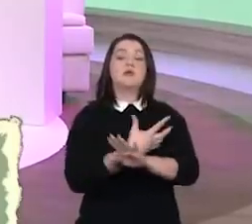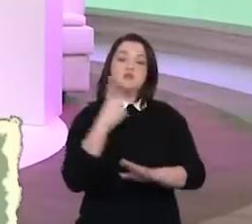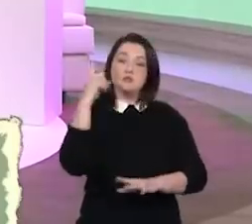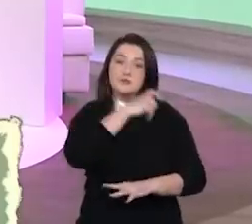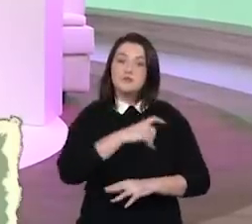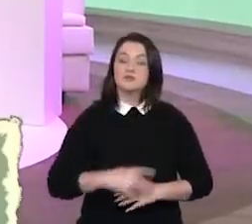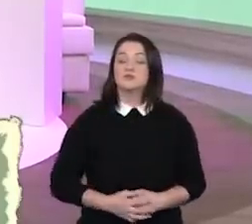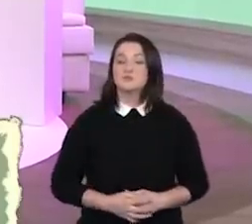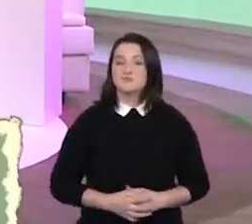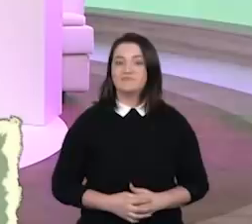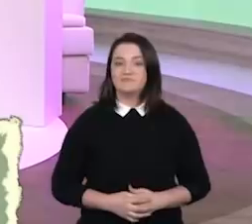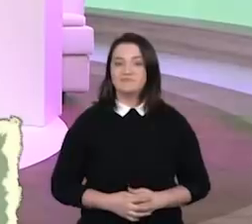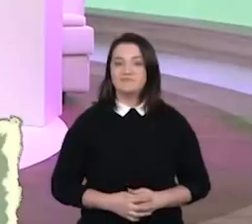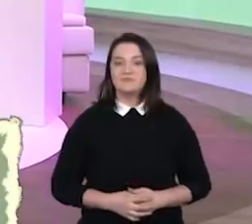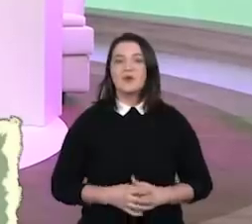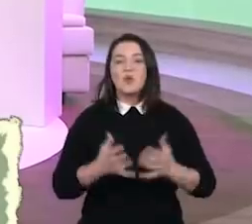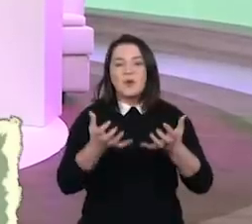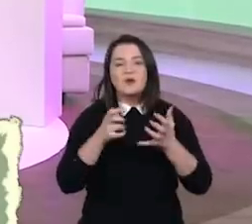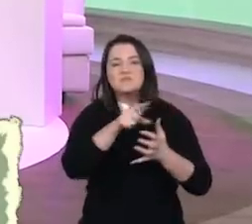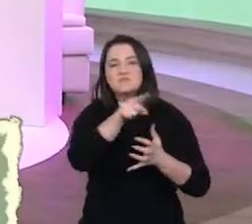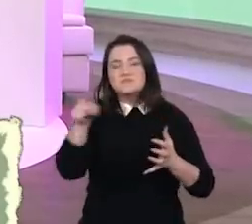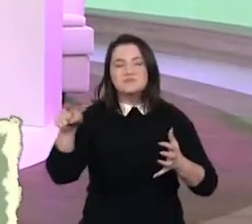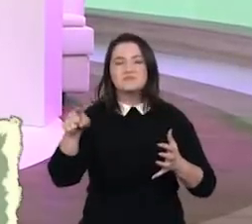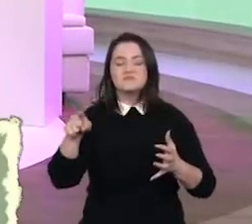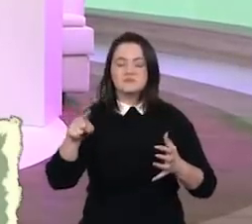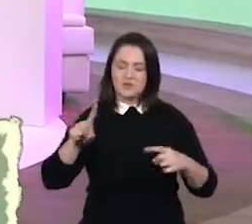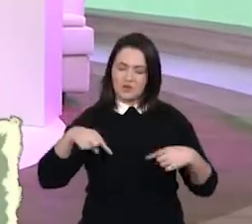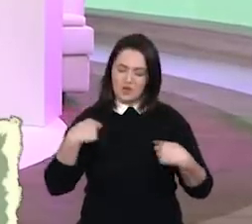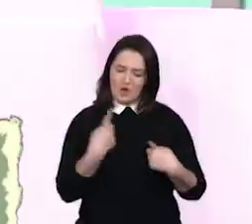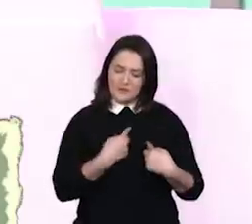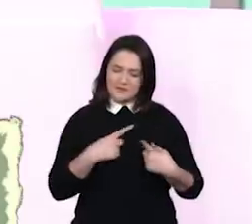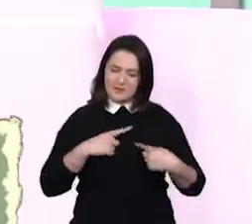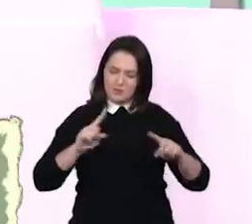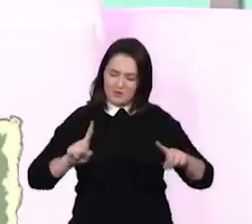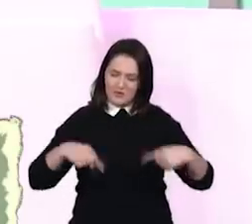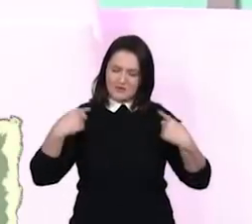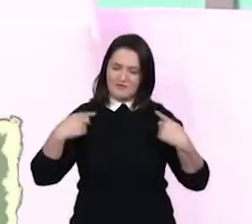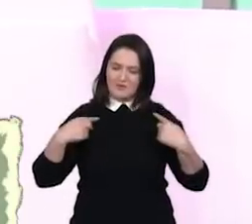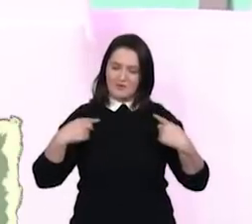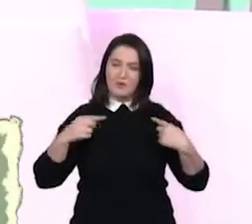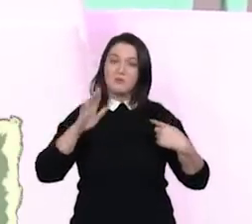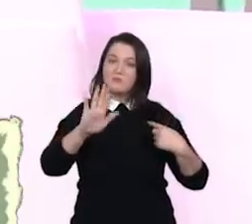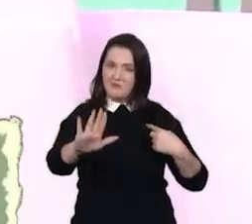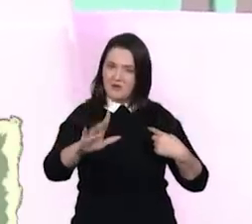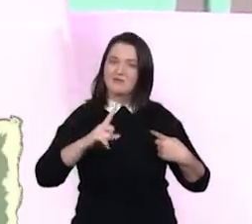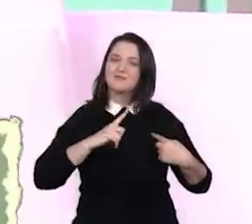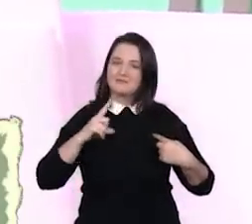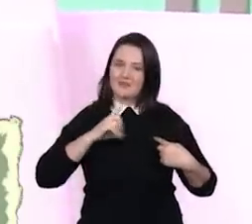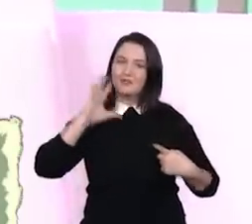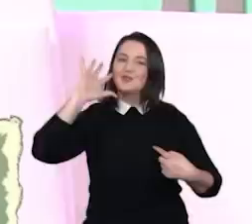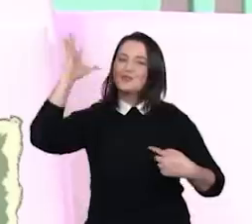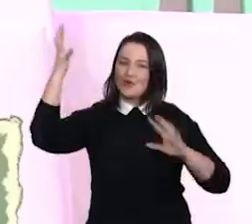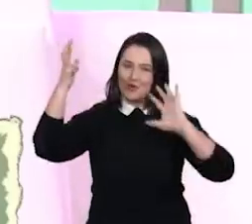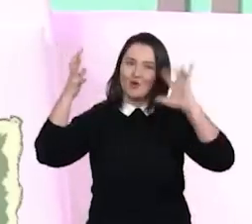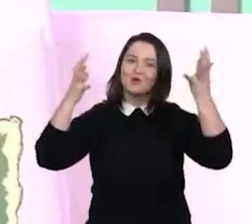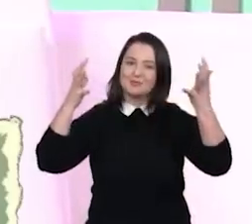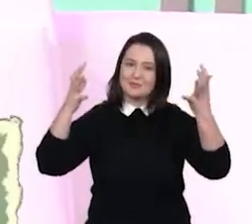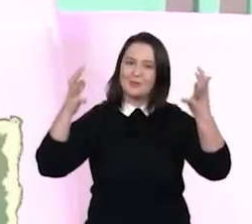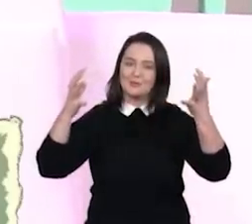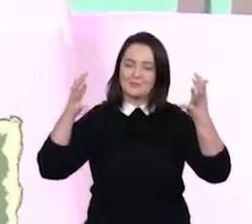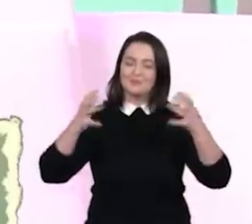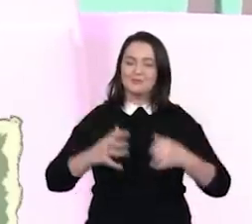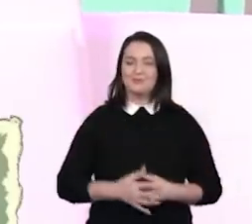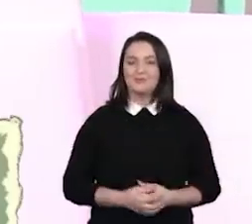para o seu coração é que nós temos desafios, mas nós temos soluções. E quais podem ser as soluções? Falamos aqui de tantos